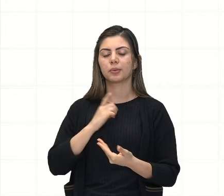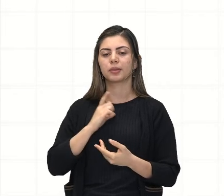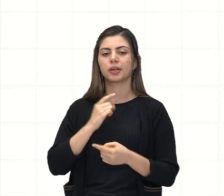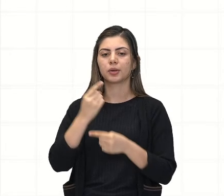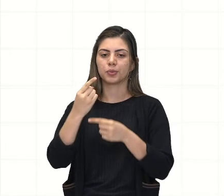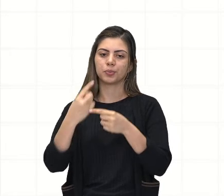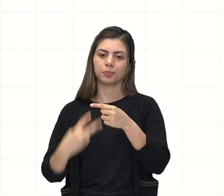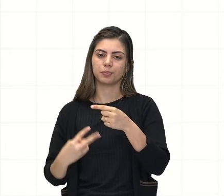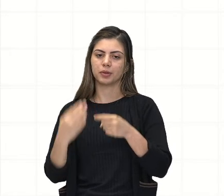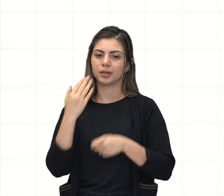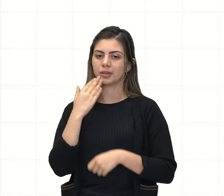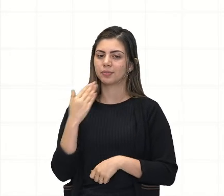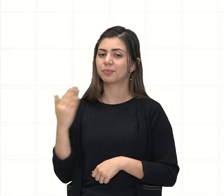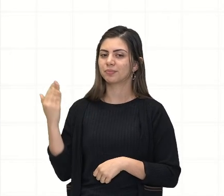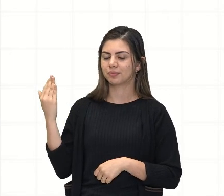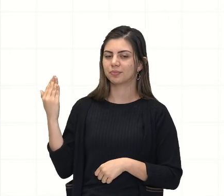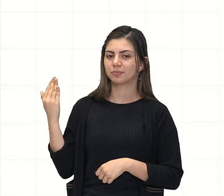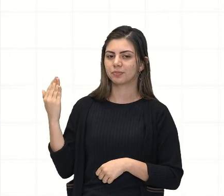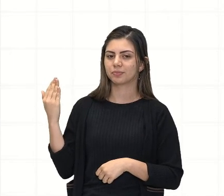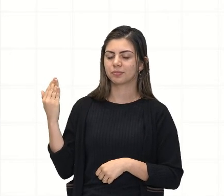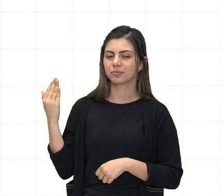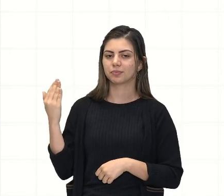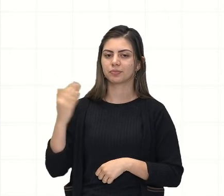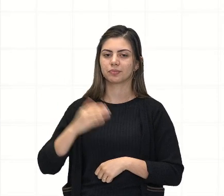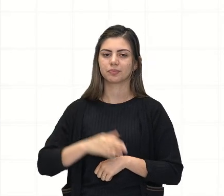1 meio, né? A meia volta, tá?